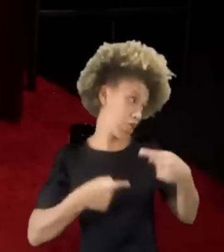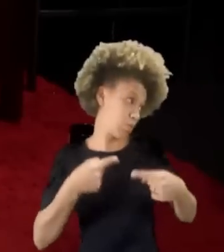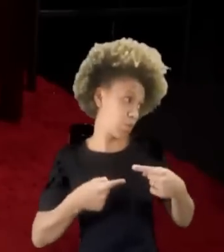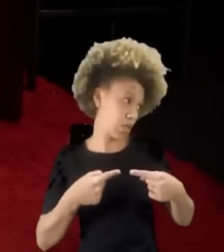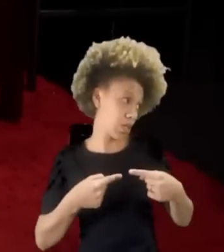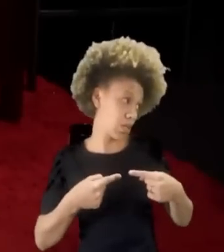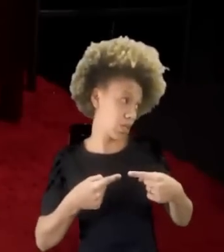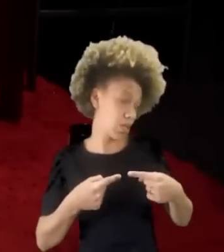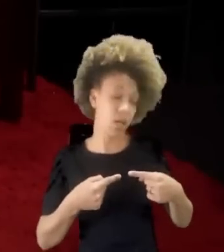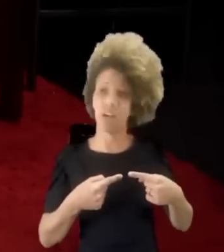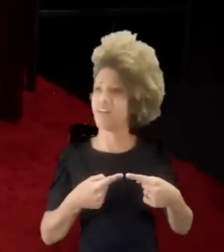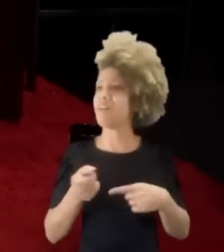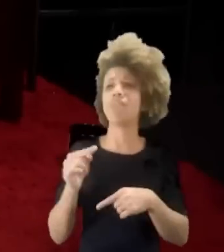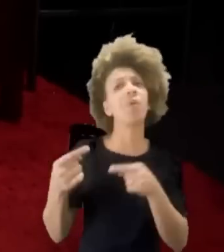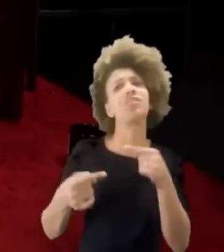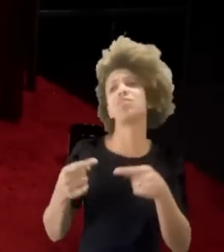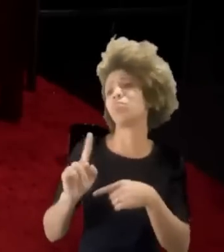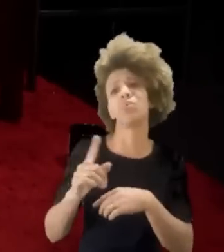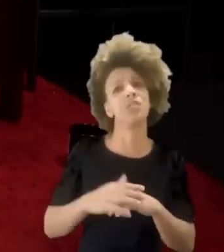vocês